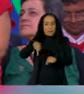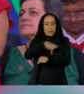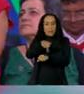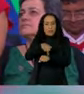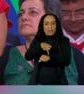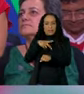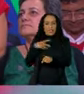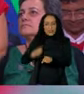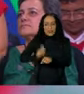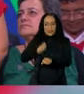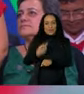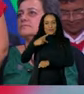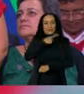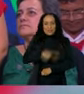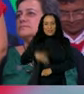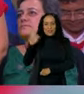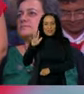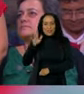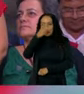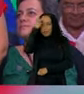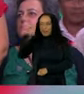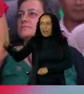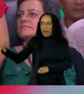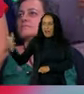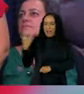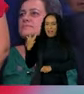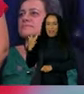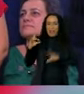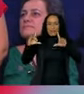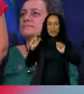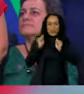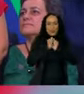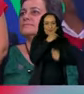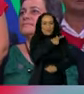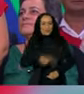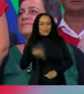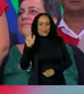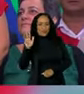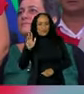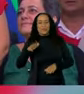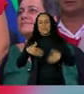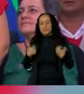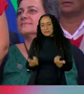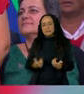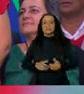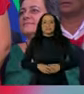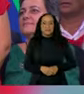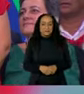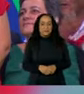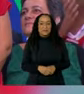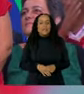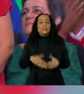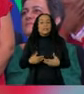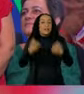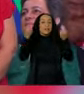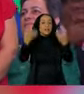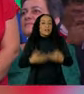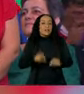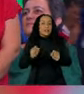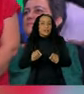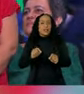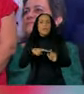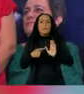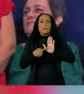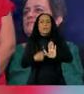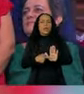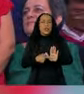está o Lula. As pessoas correm para perto de mim para poder tirar foto com o Lula. Aí o Tuquinha passou bem isso lá na Suíça. Falando isso, é para dizer